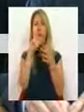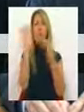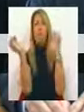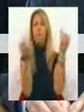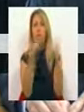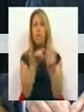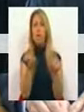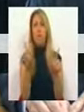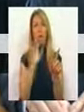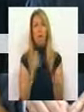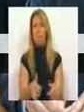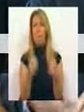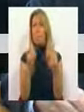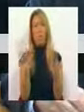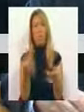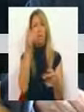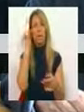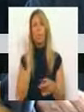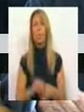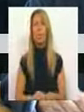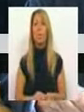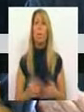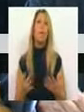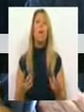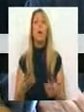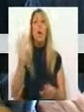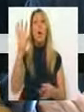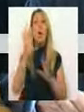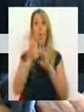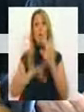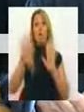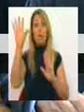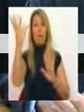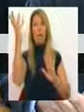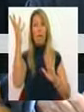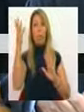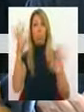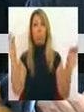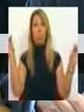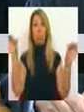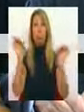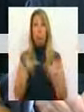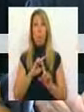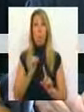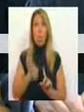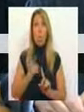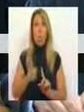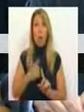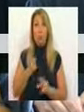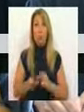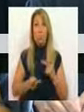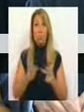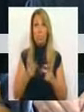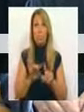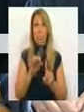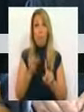melhor no país, que as condições climatéricas vêm-se a agravar de ano para ano e têm tendência a agravar, e de